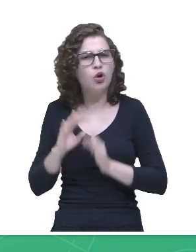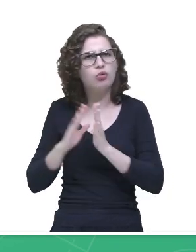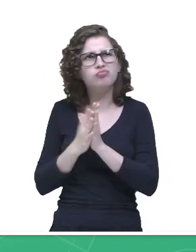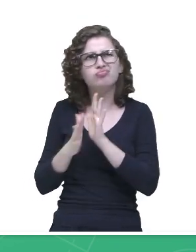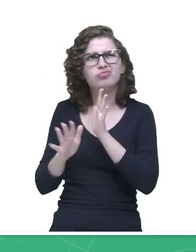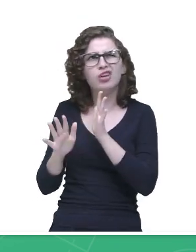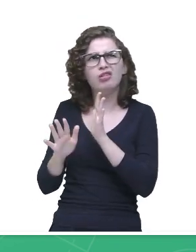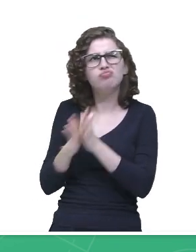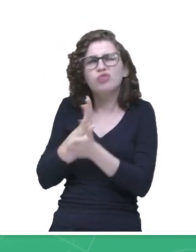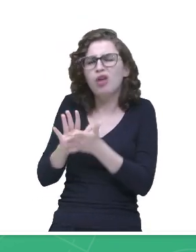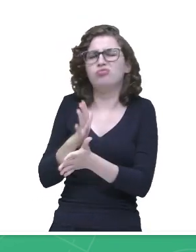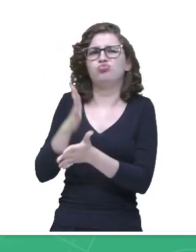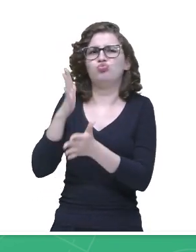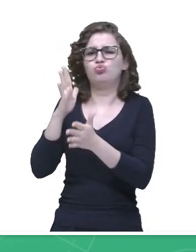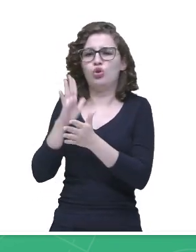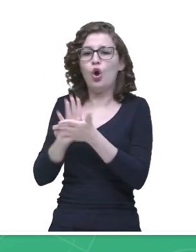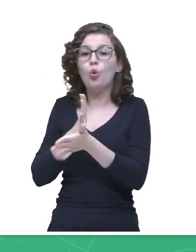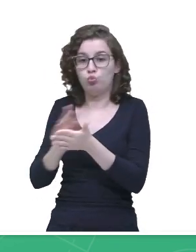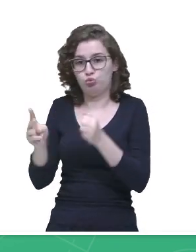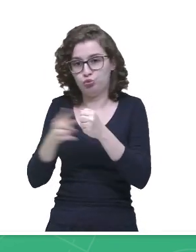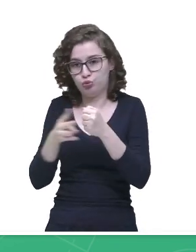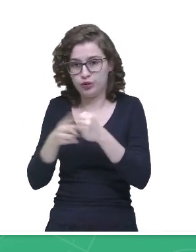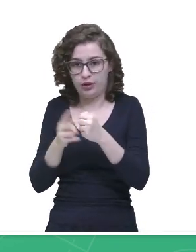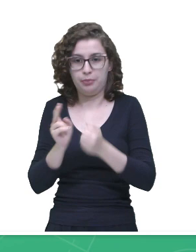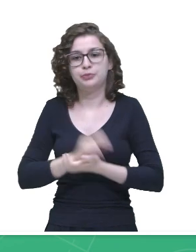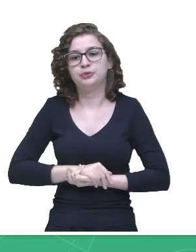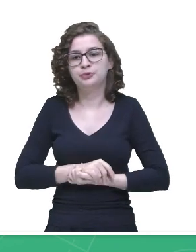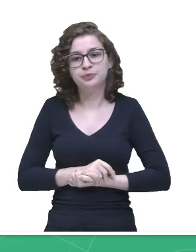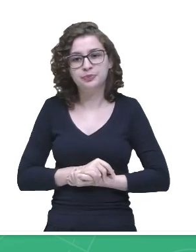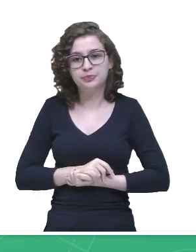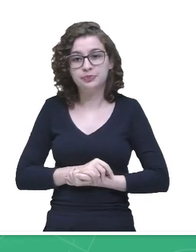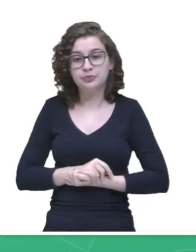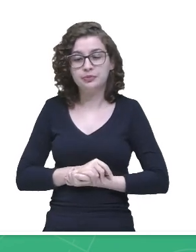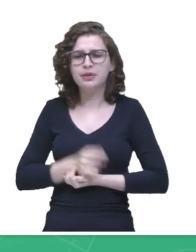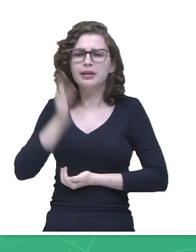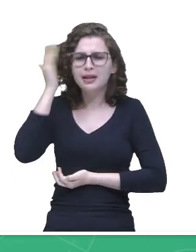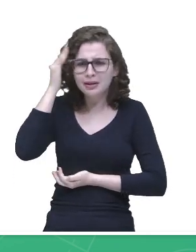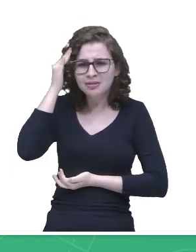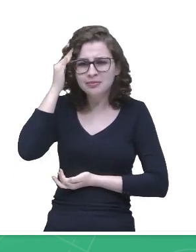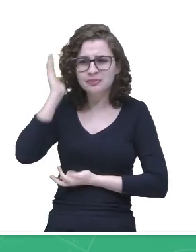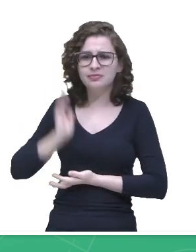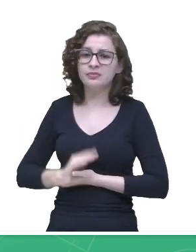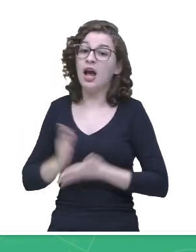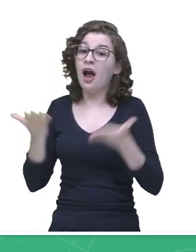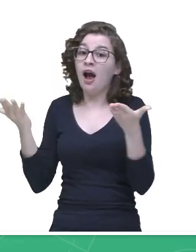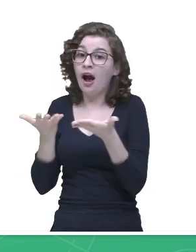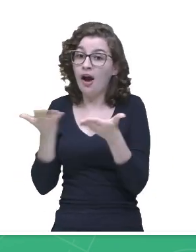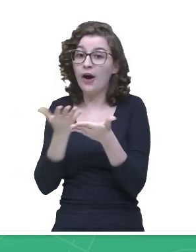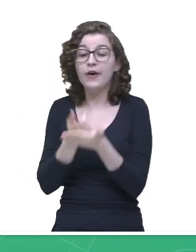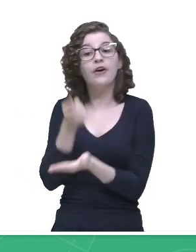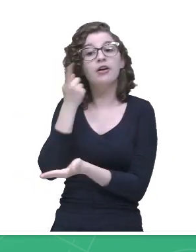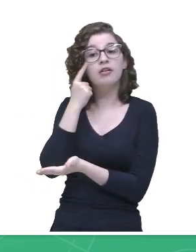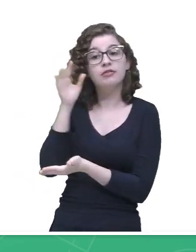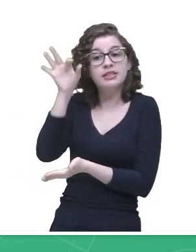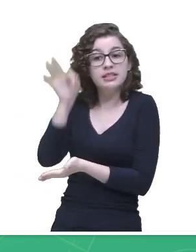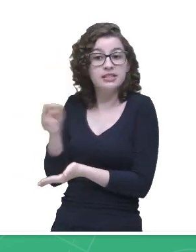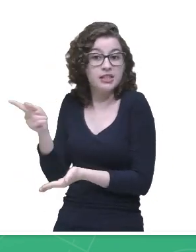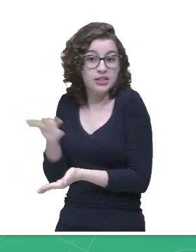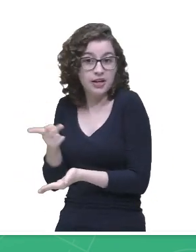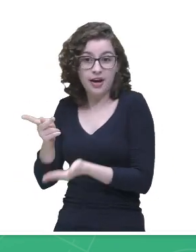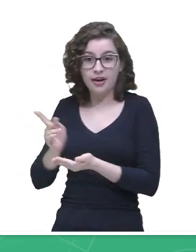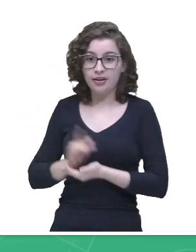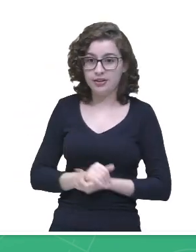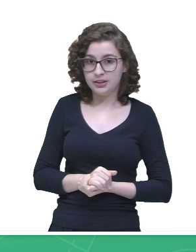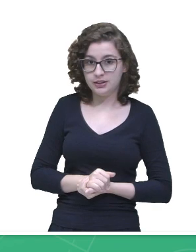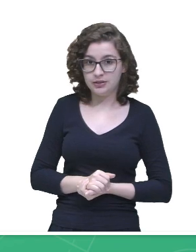irregulares com o seu particípio, não é isso? Então vamos agora, a questão é única, então vamos